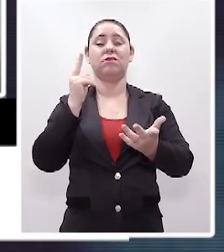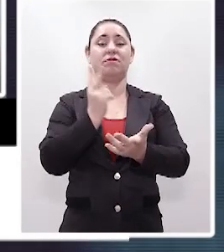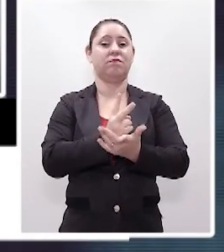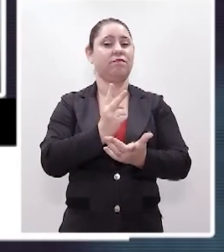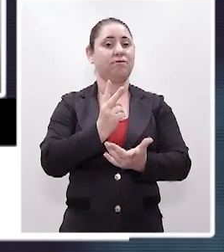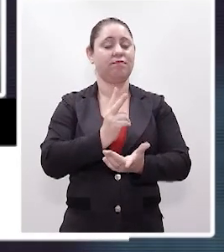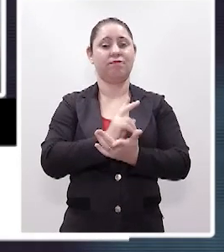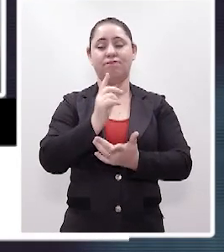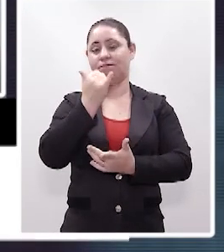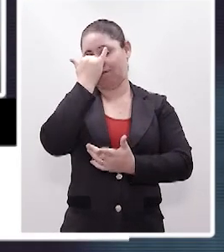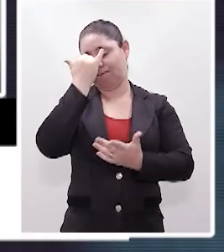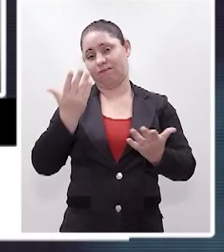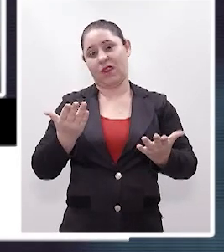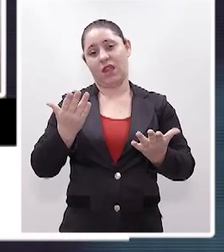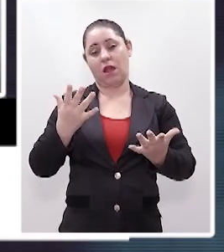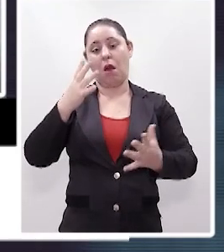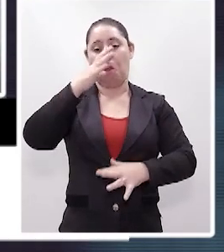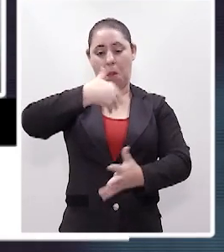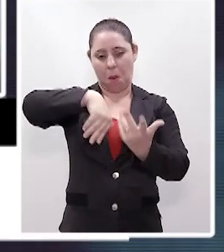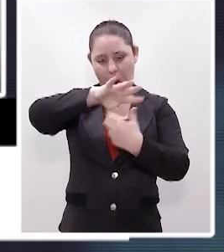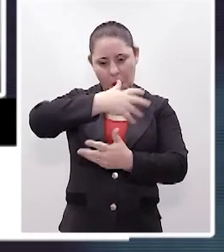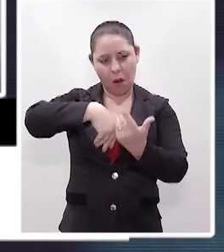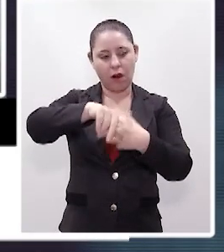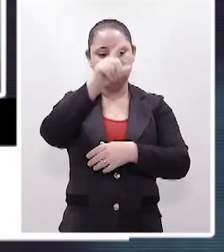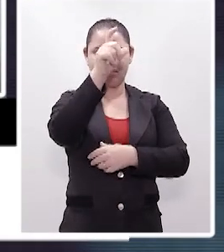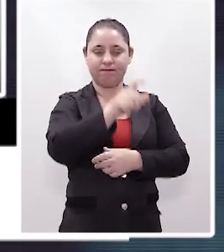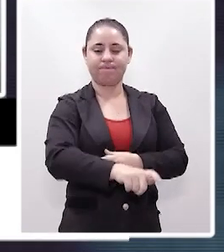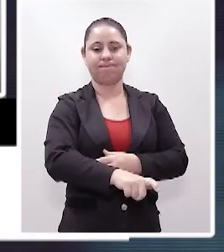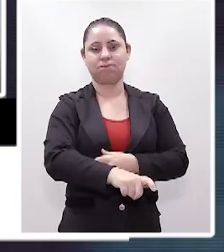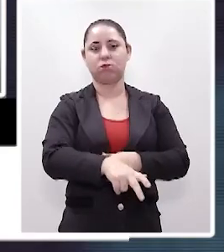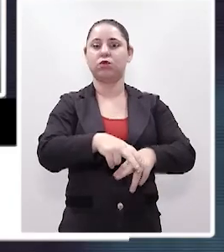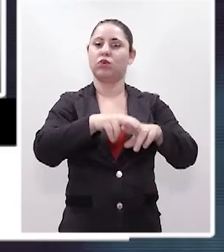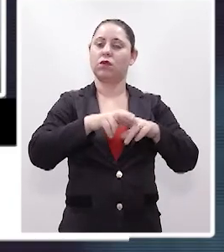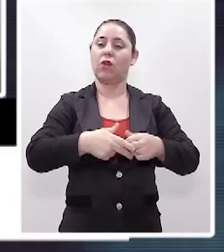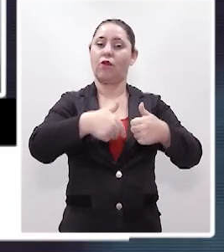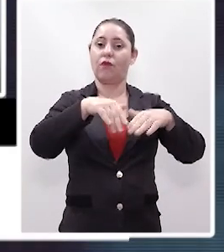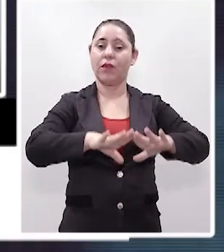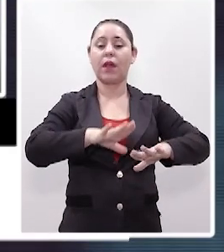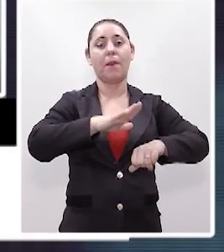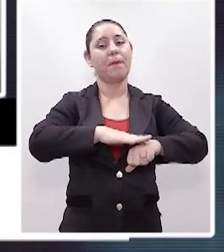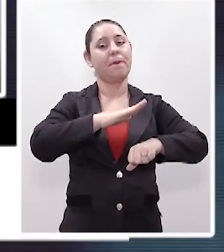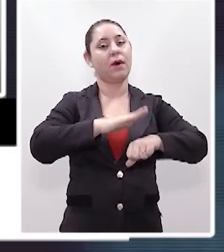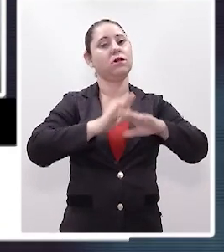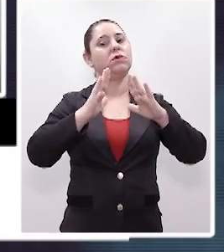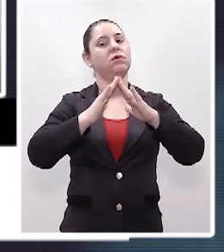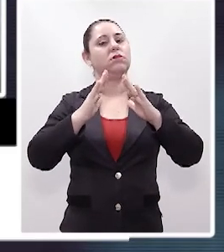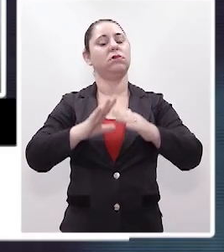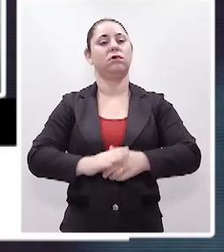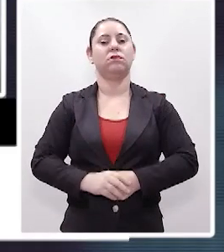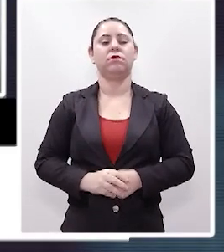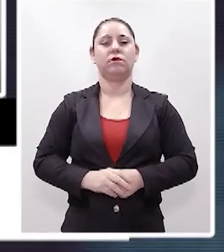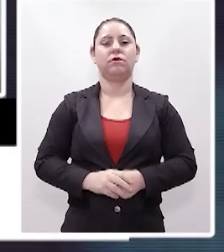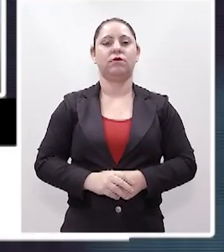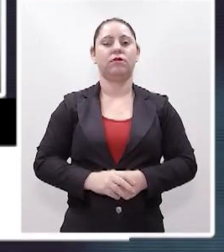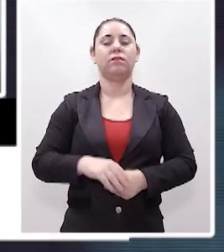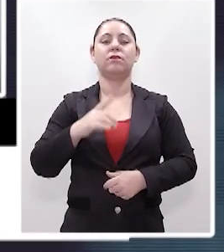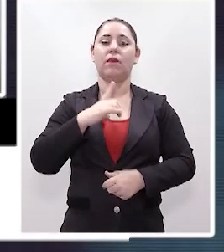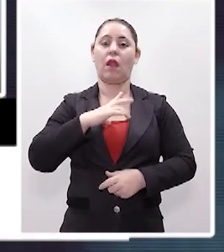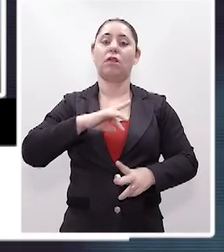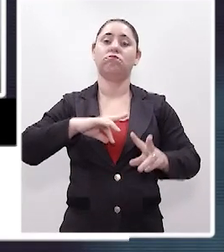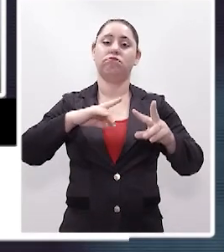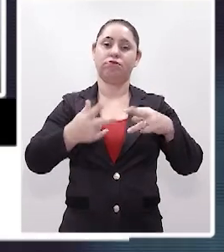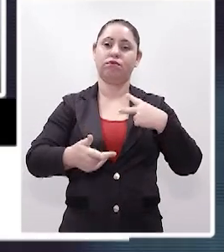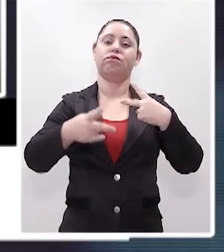assim, infelizmente, bem bagunçada com ela. Então, a gente mantém ela mais em casa. Então, aí a gente tem